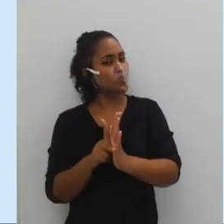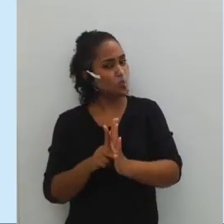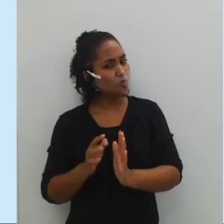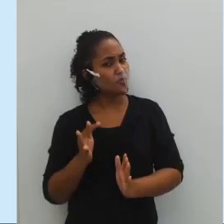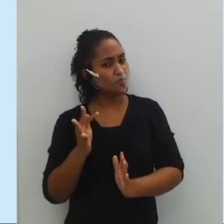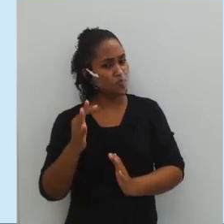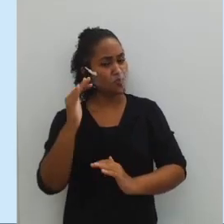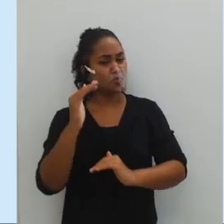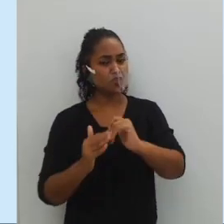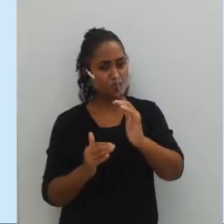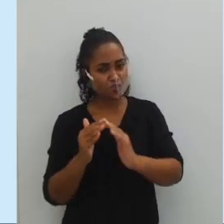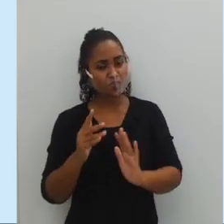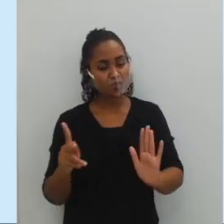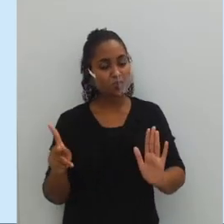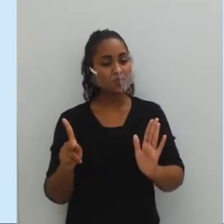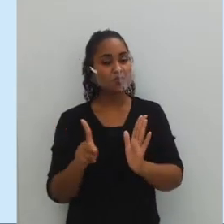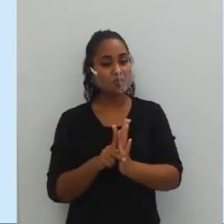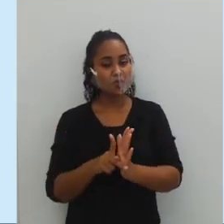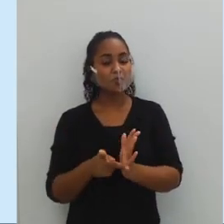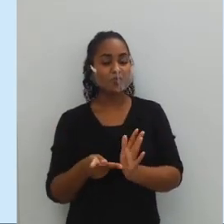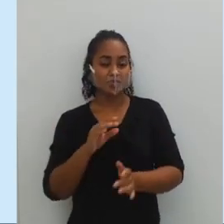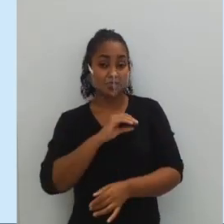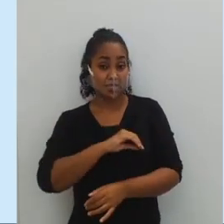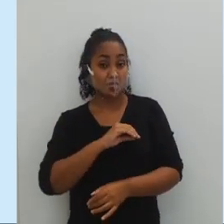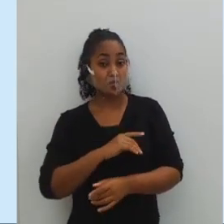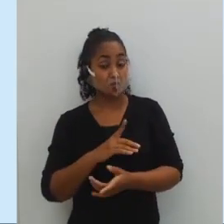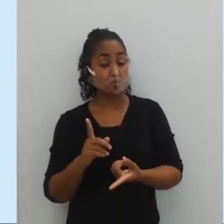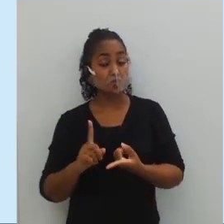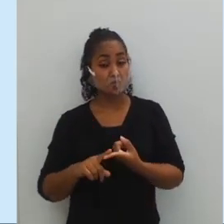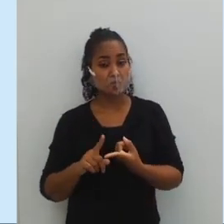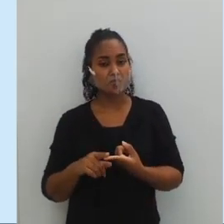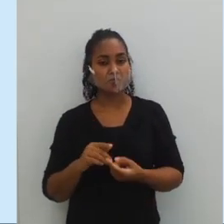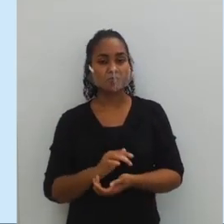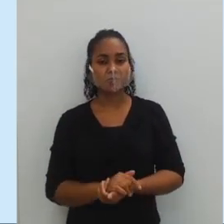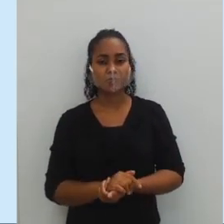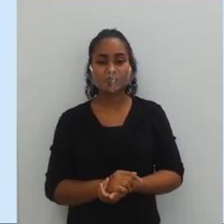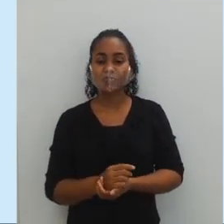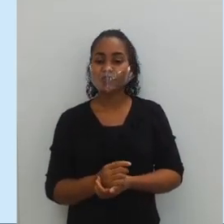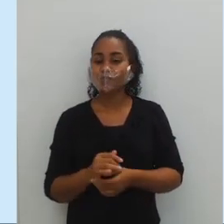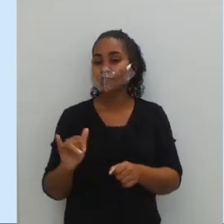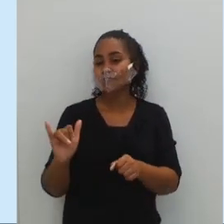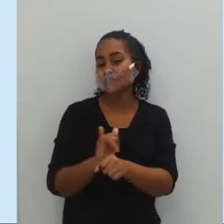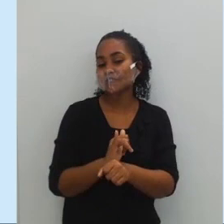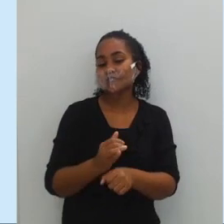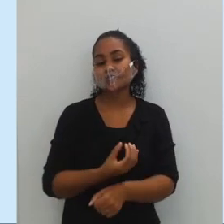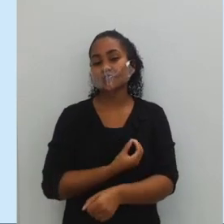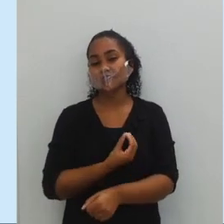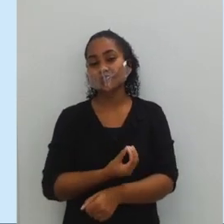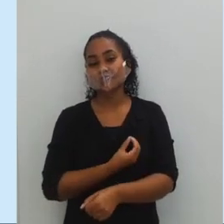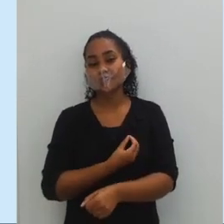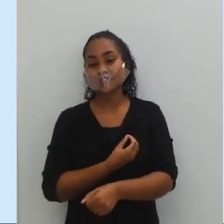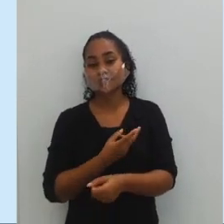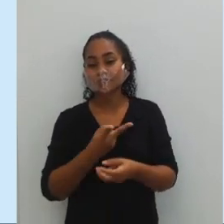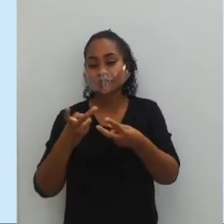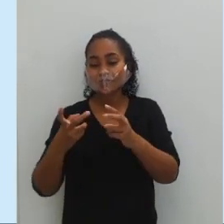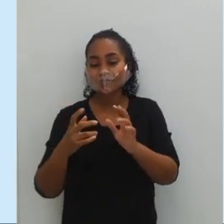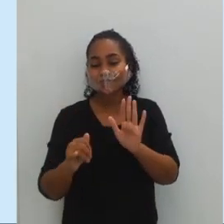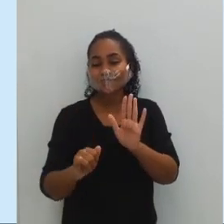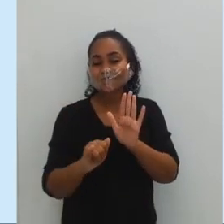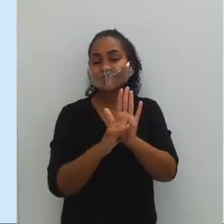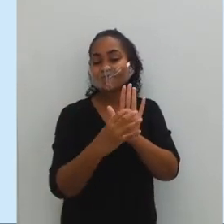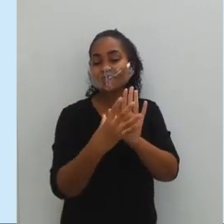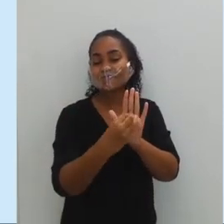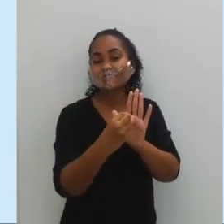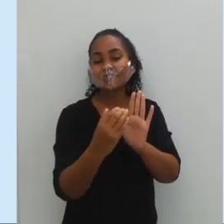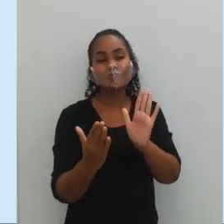se tornar profissionais daquela luta, né? E principalmente o estilo de vida, né? A pessoa que se identifica com